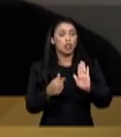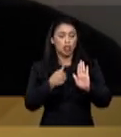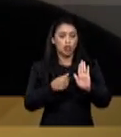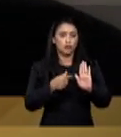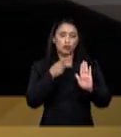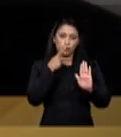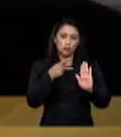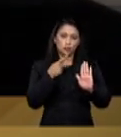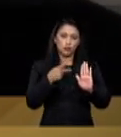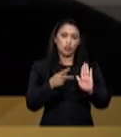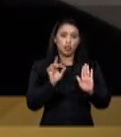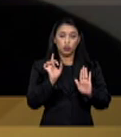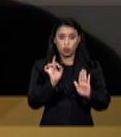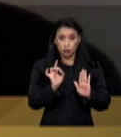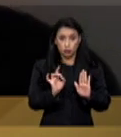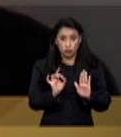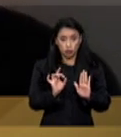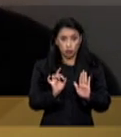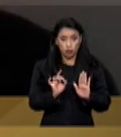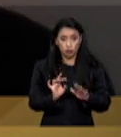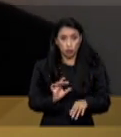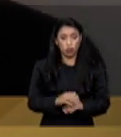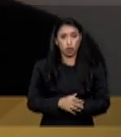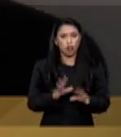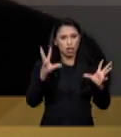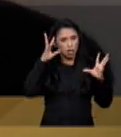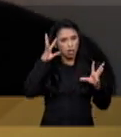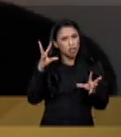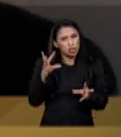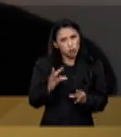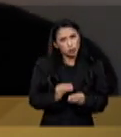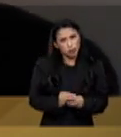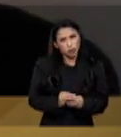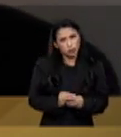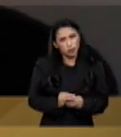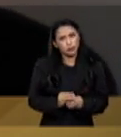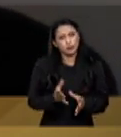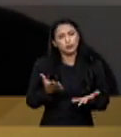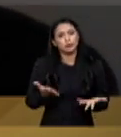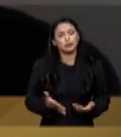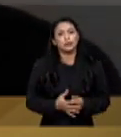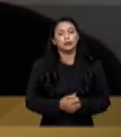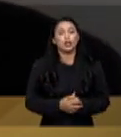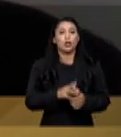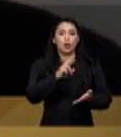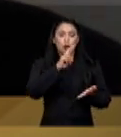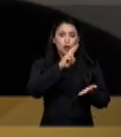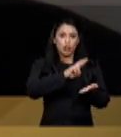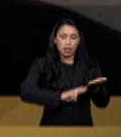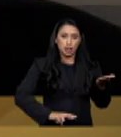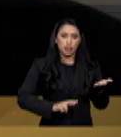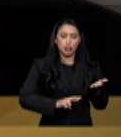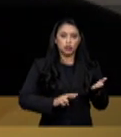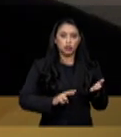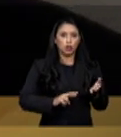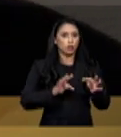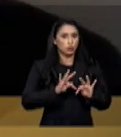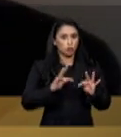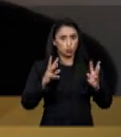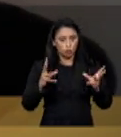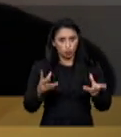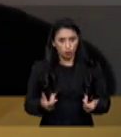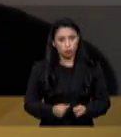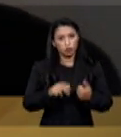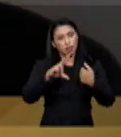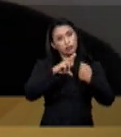menciono apenas em síntese, eis que o relatório completo restou publicado na forma